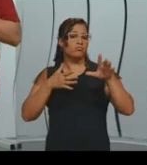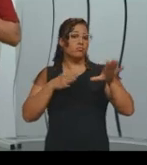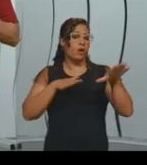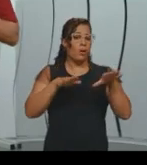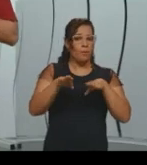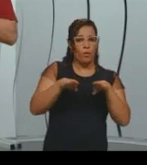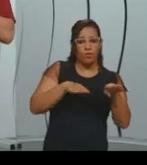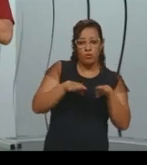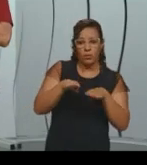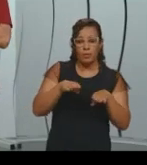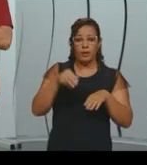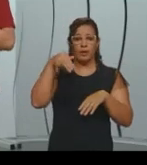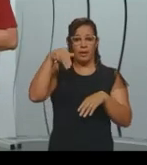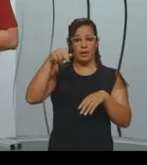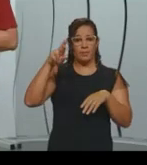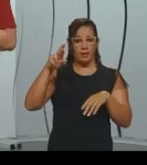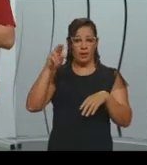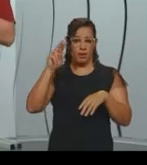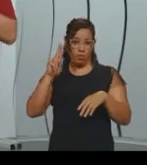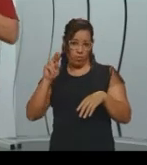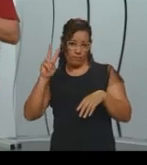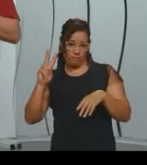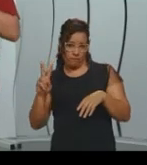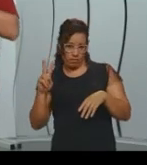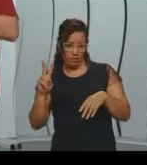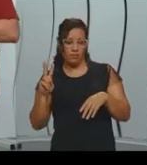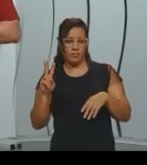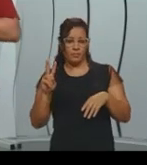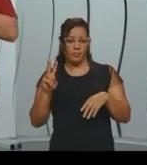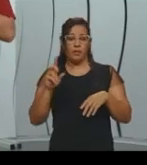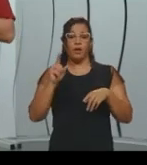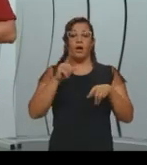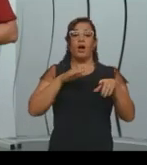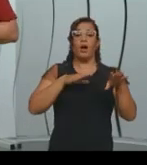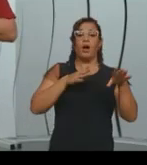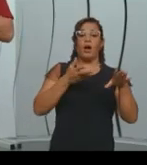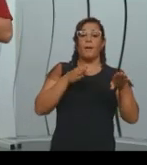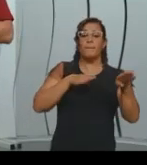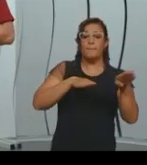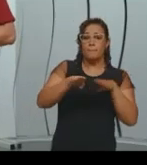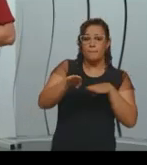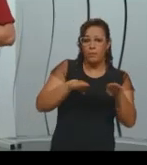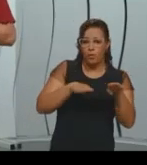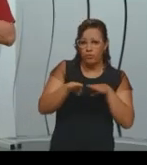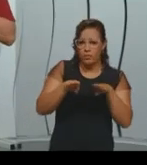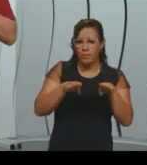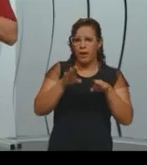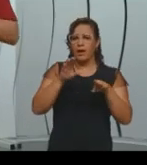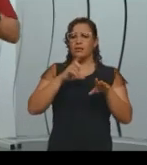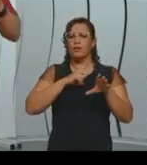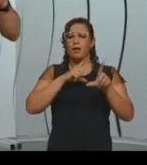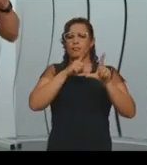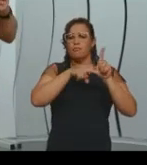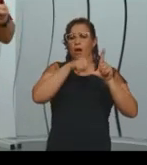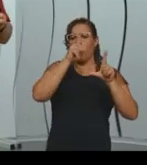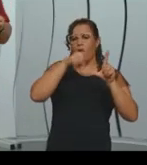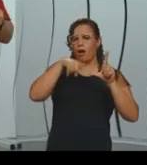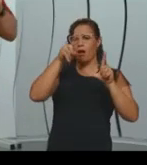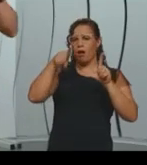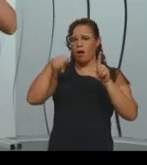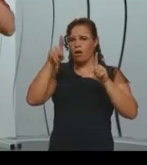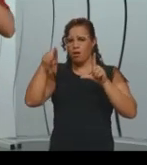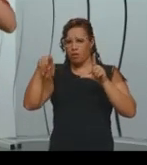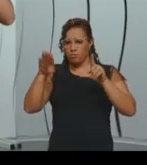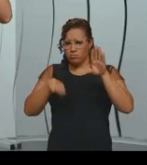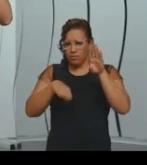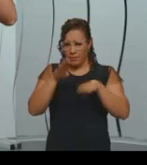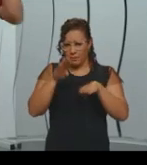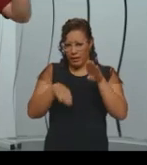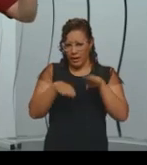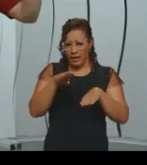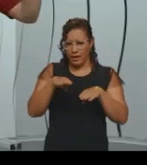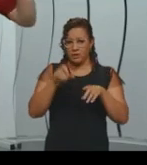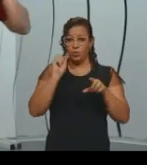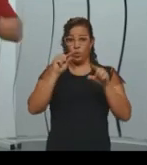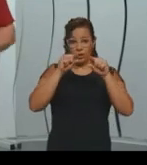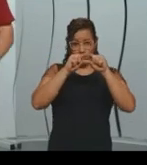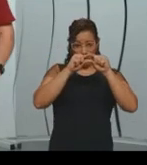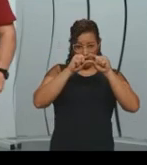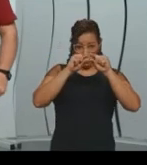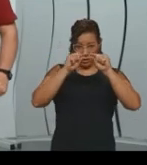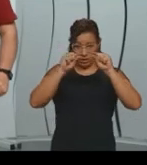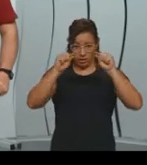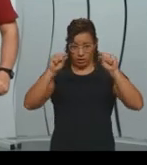que é o MRUV. É movimento retilíneo uniformemente variado, ou seja, movimento que acontece em linha